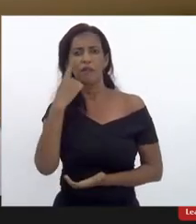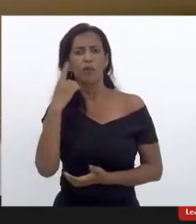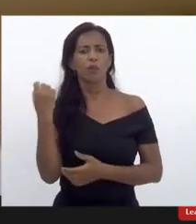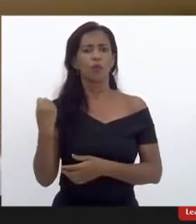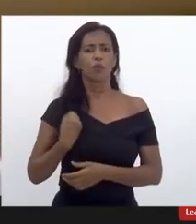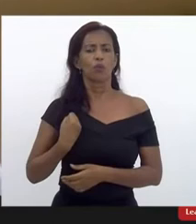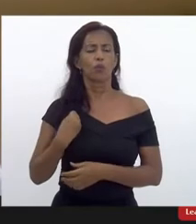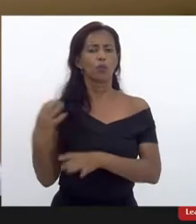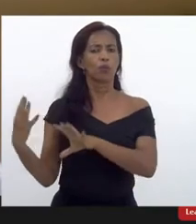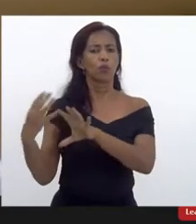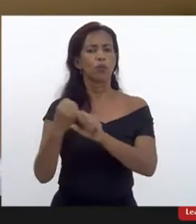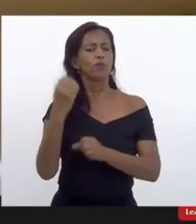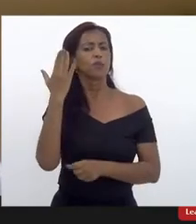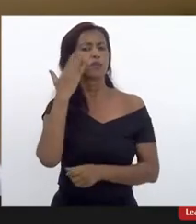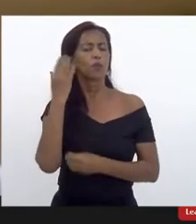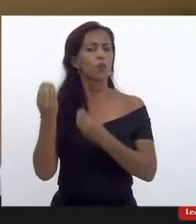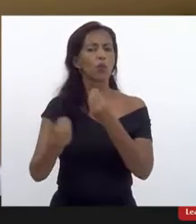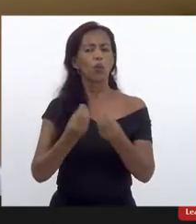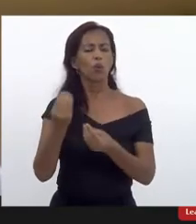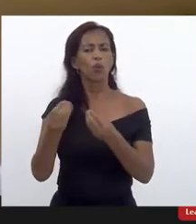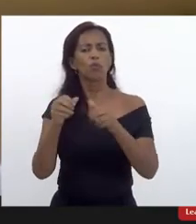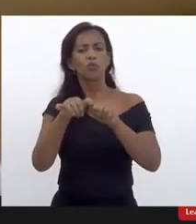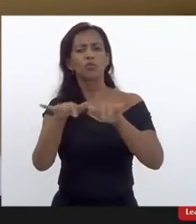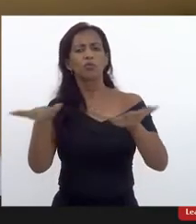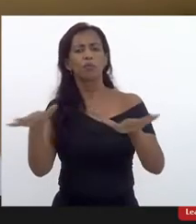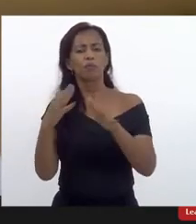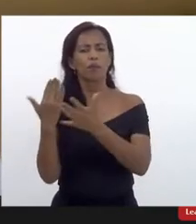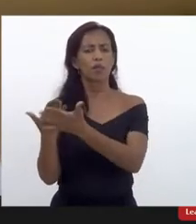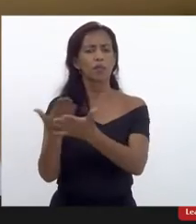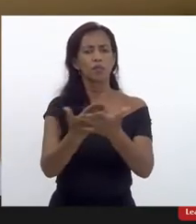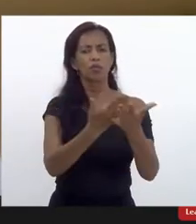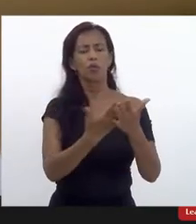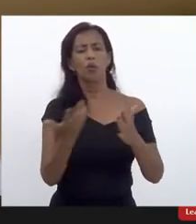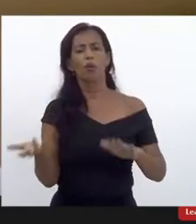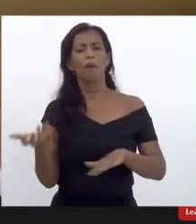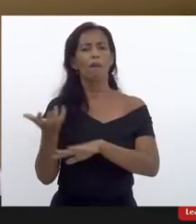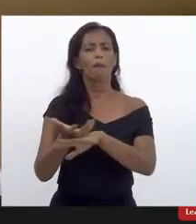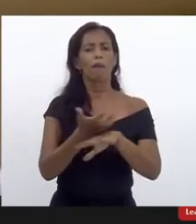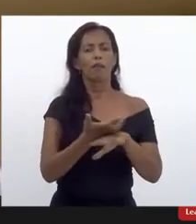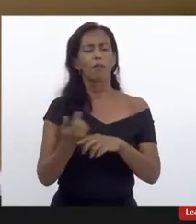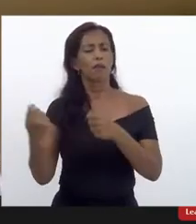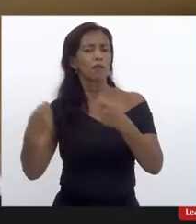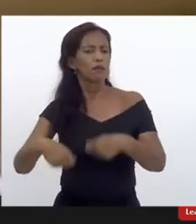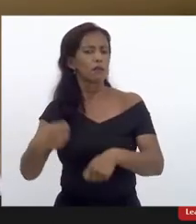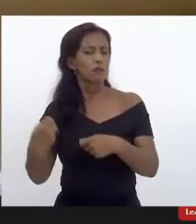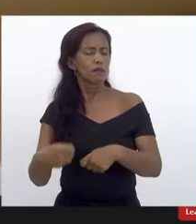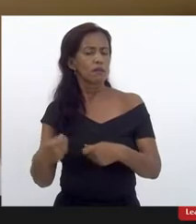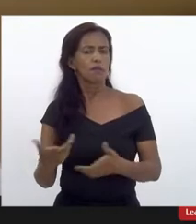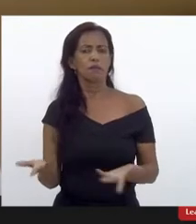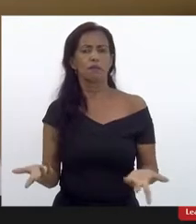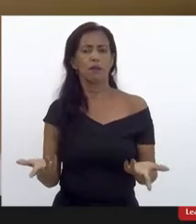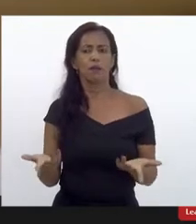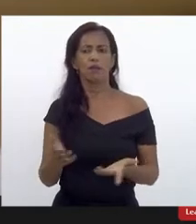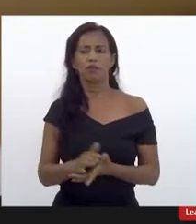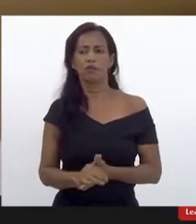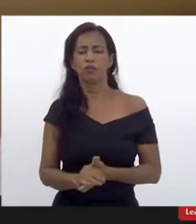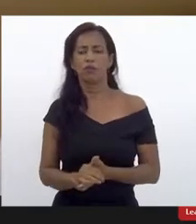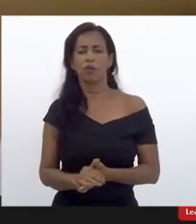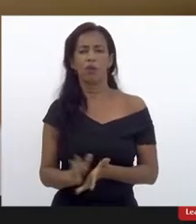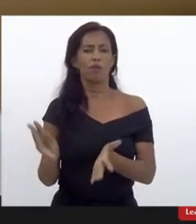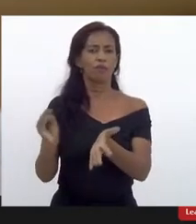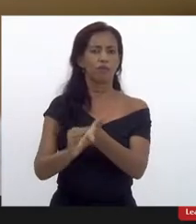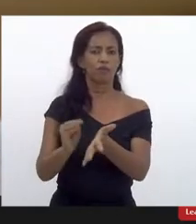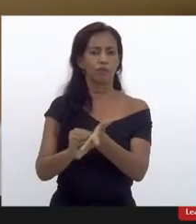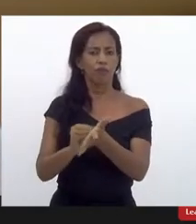geral, eu gostaria de saber como é que eles estão espalhados pelas escolas, quais são as matérias, se há necessidade ou há carência